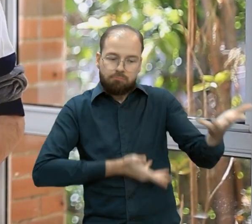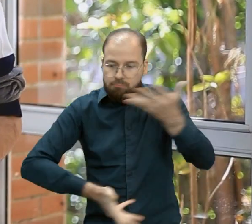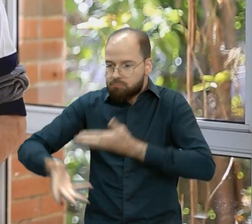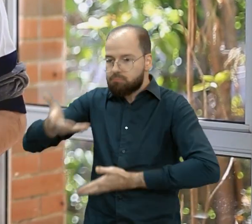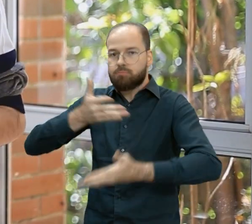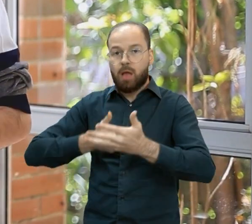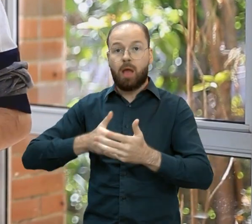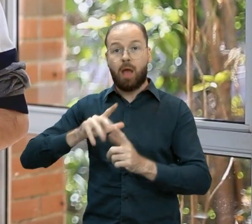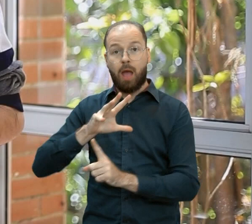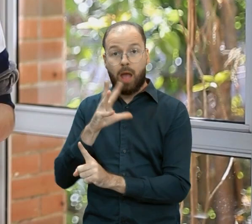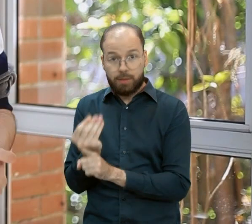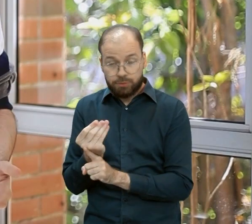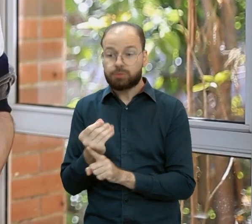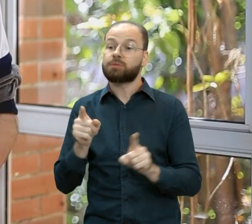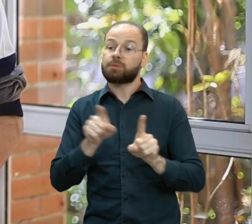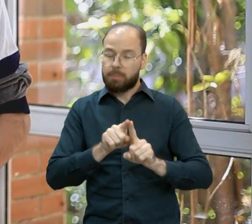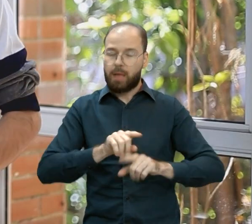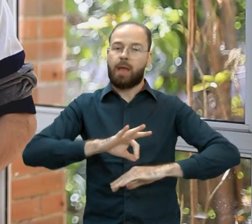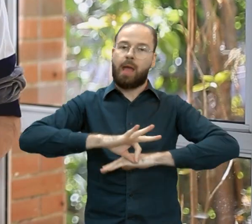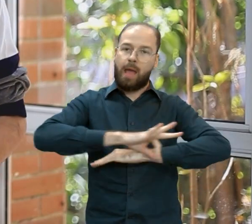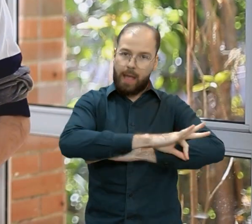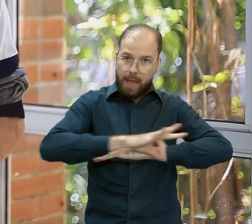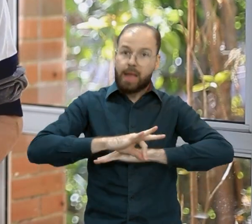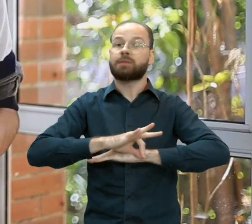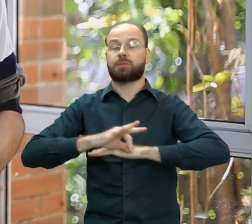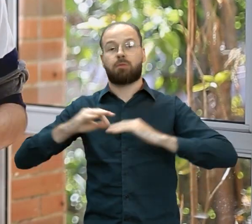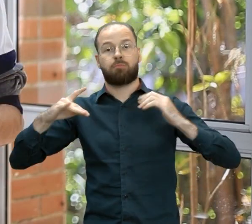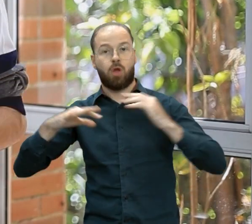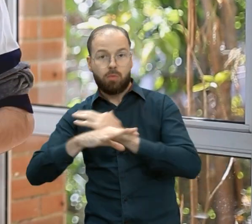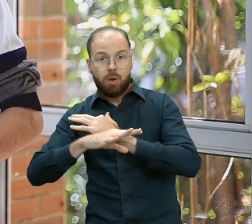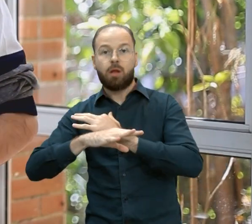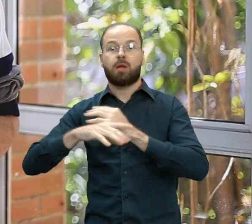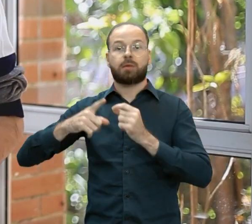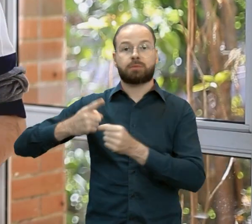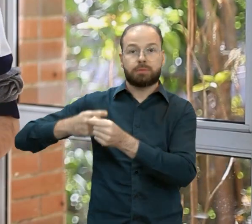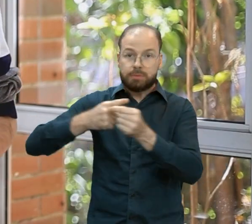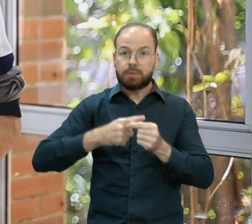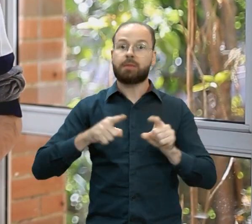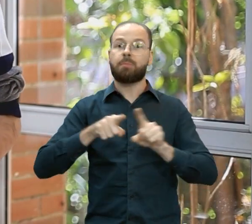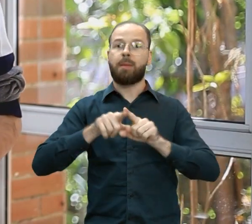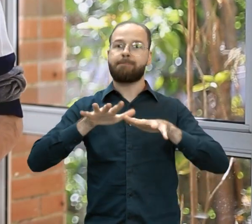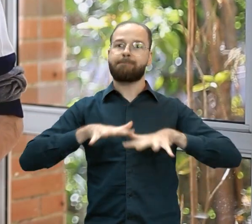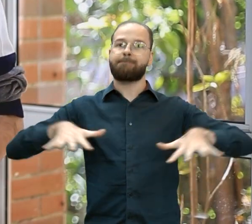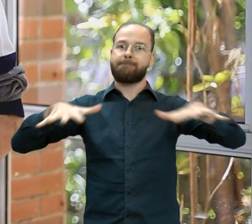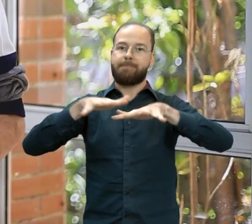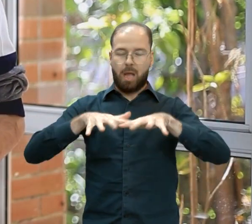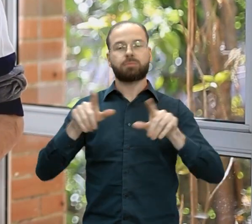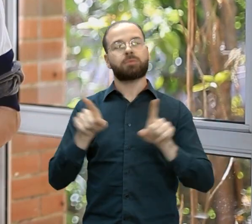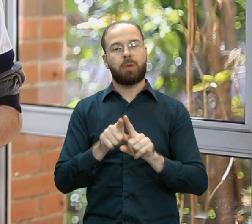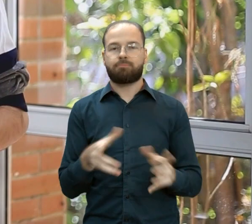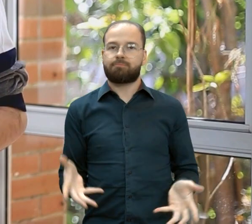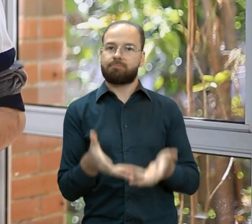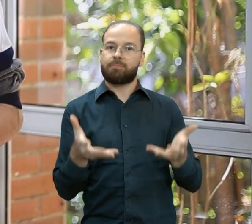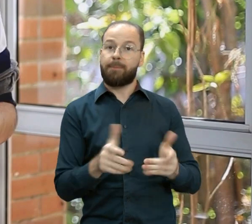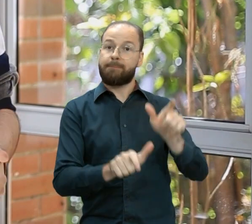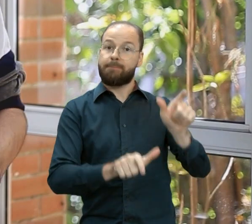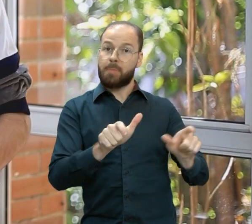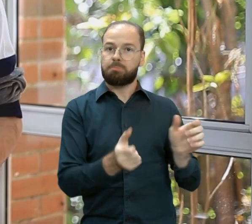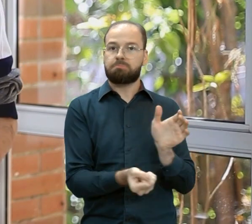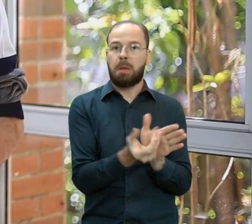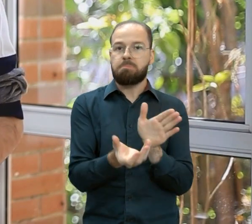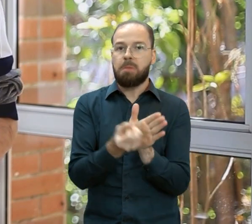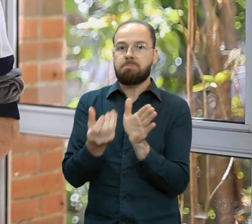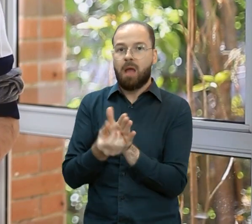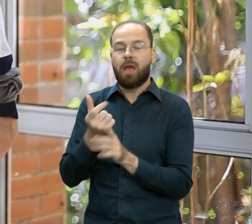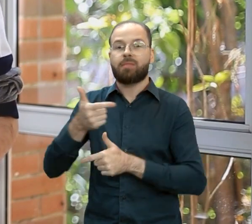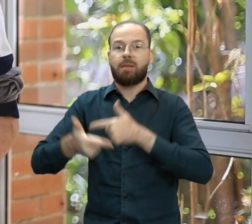das artes, arquitetura, urbanismo e paisagem, além de estimular esses profissionais a criarem trabalhos inéditos com foco